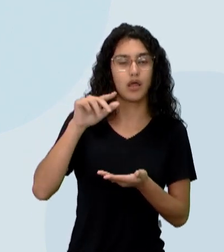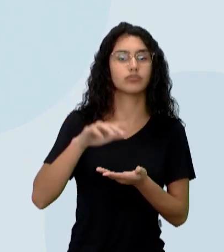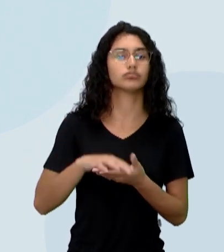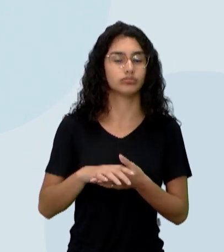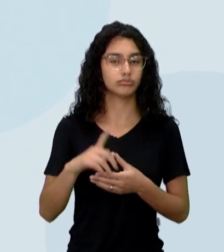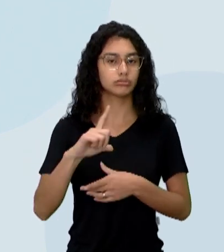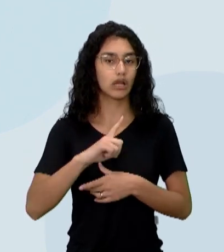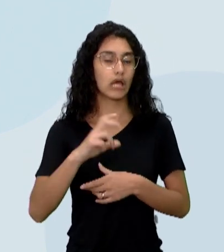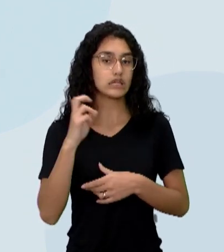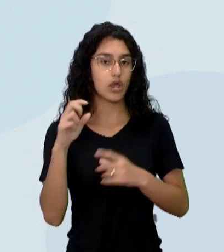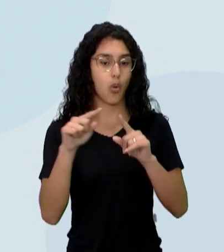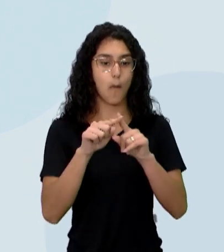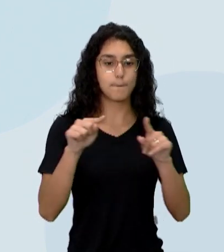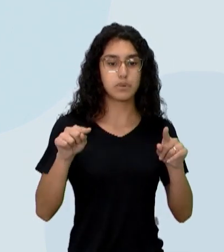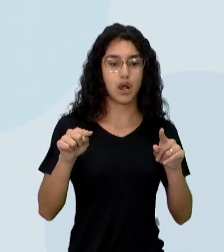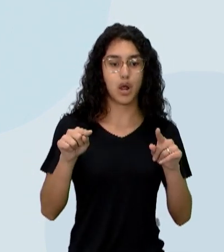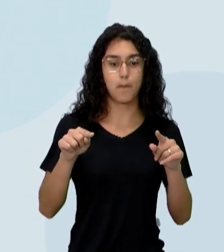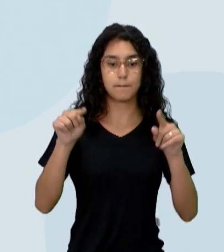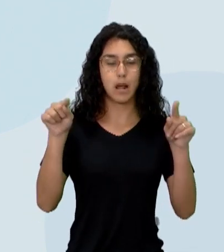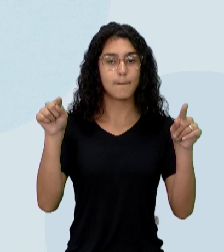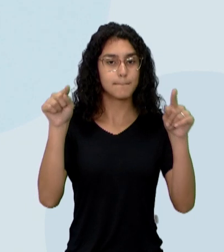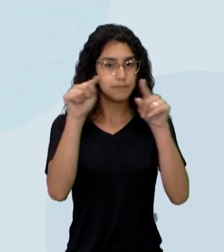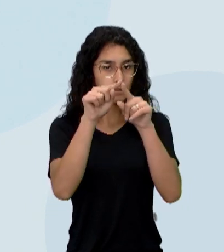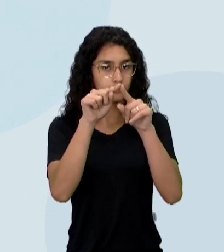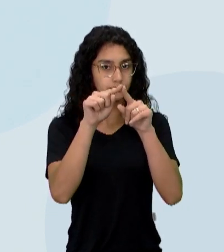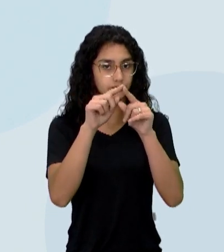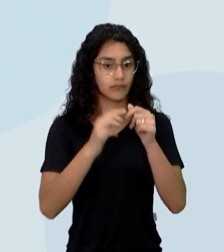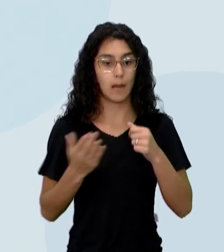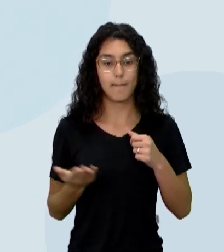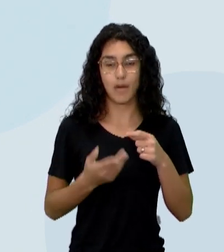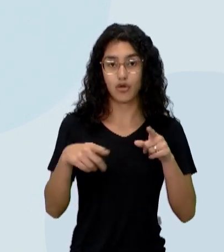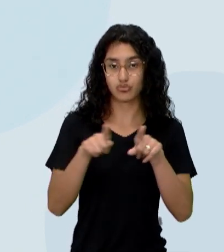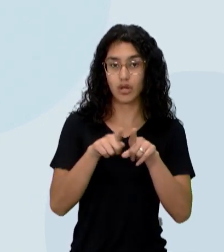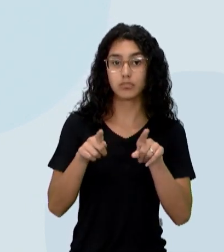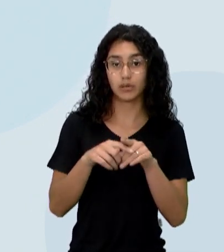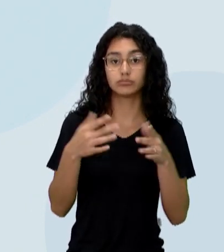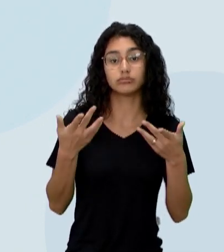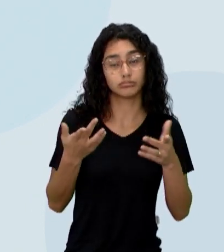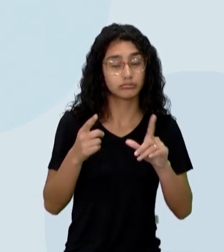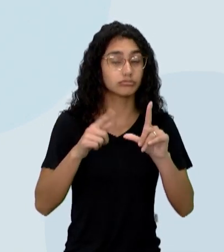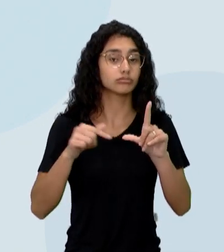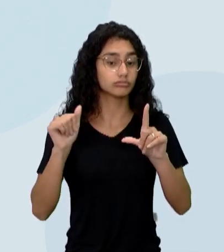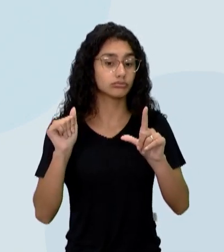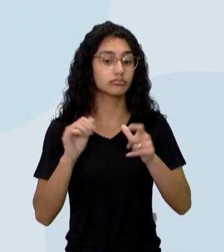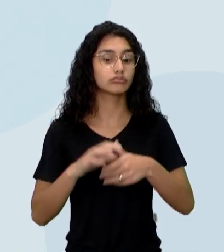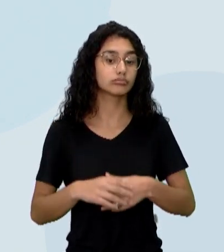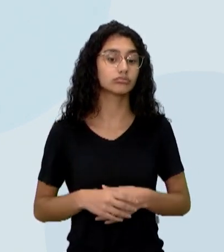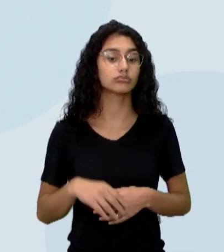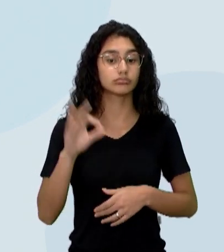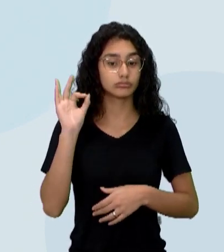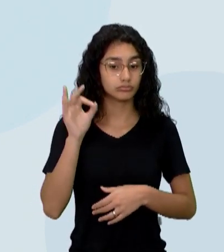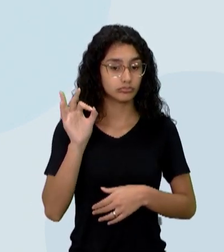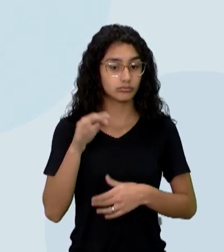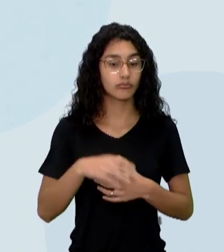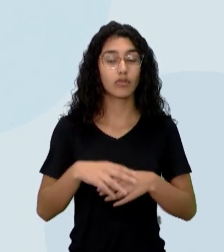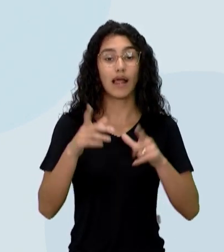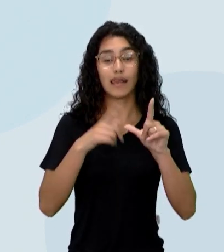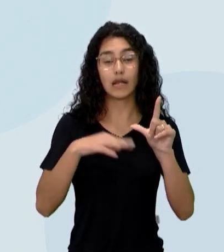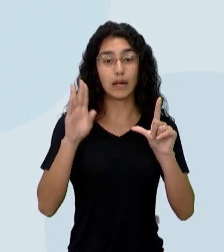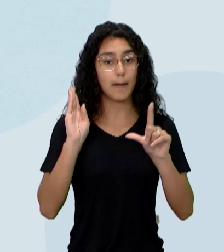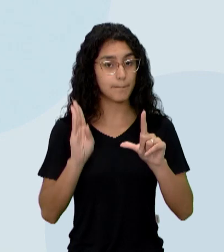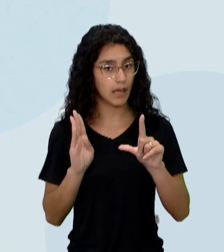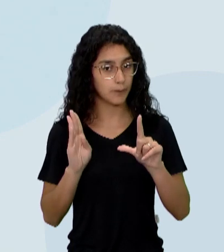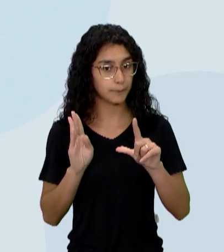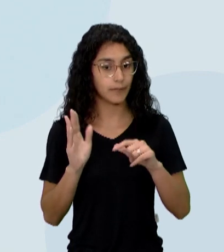5 lados, ó. A base aqui embaixo também, tá vendo, ó? Olha lá, também é pentagonal, tá certo? O B,